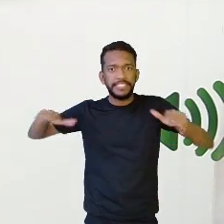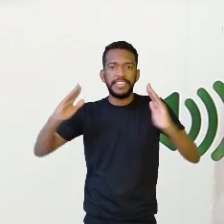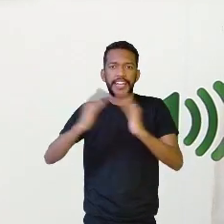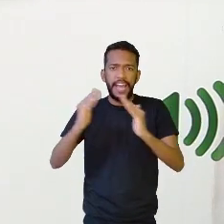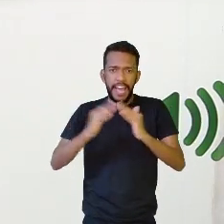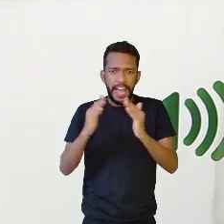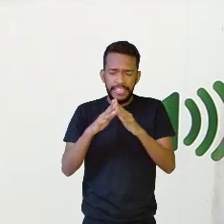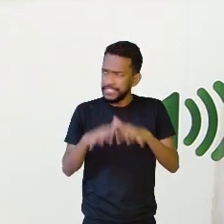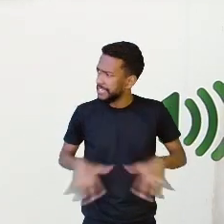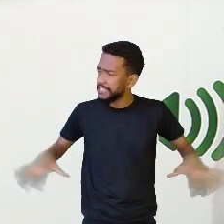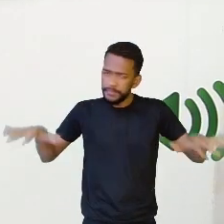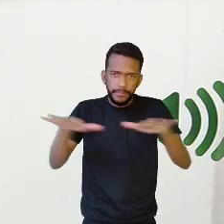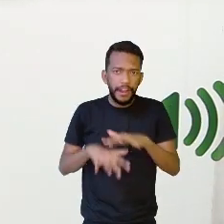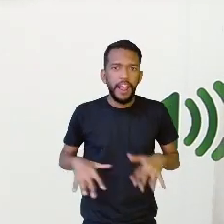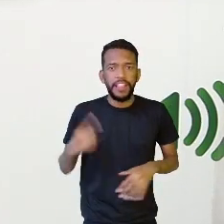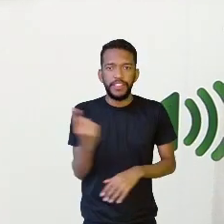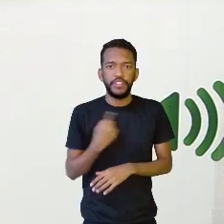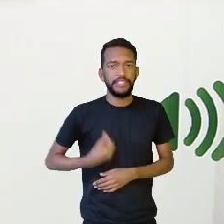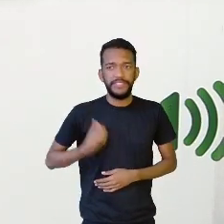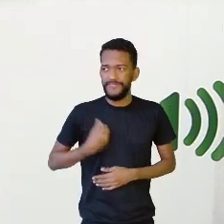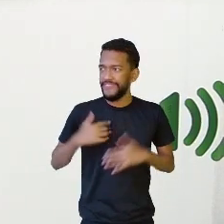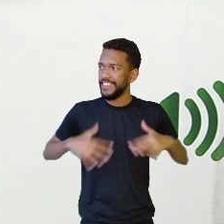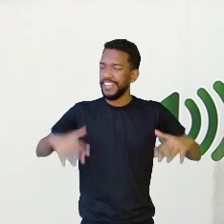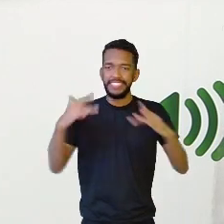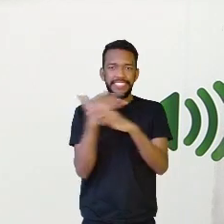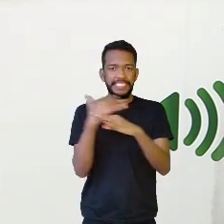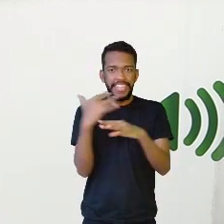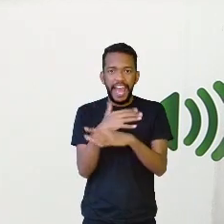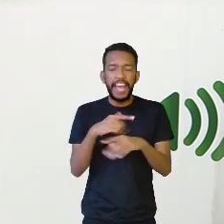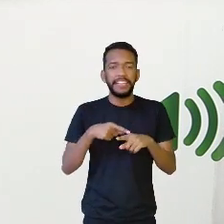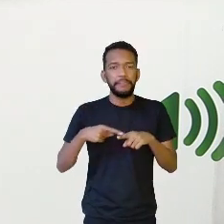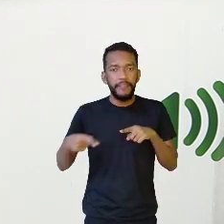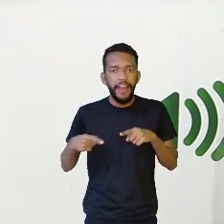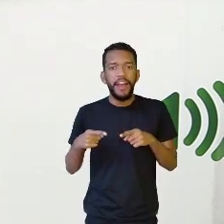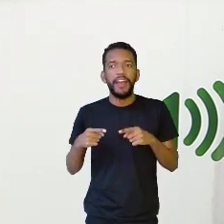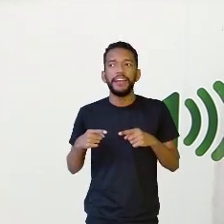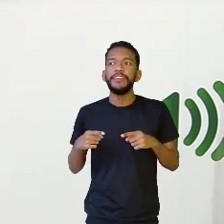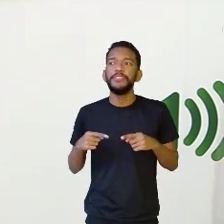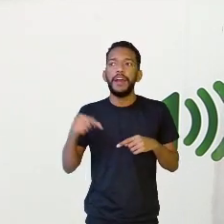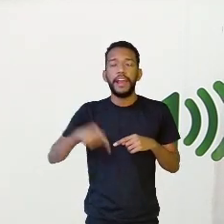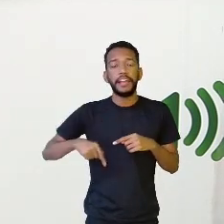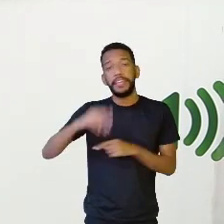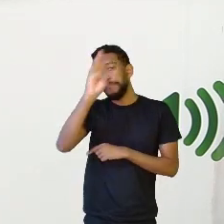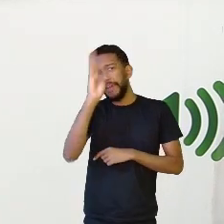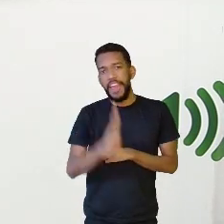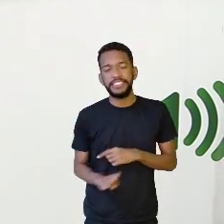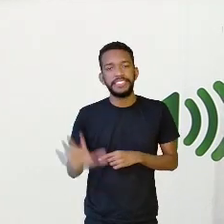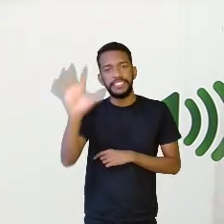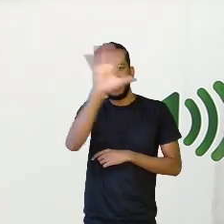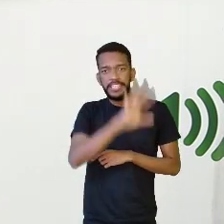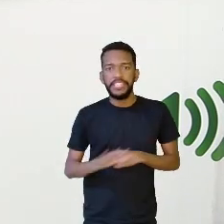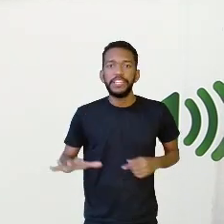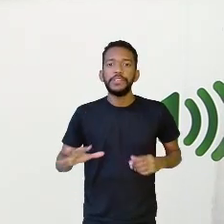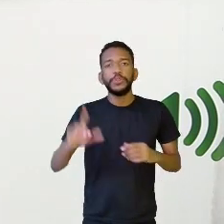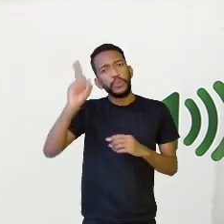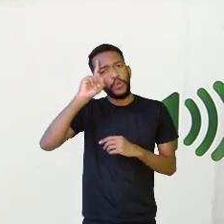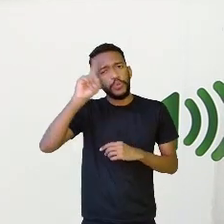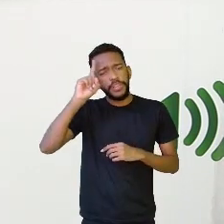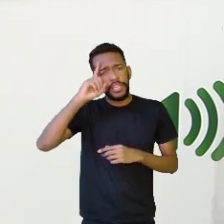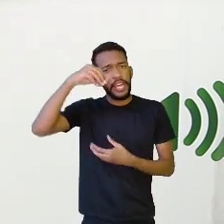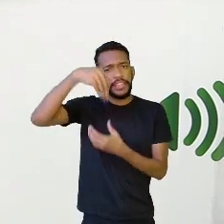casas espalhadas aqui pela nossa cidade, pelos nossos bairros aqui, pelo Brasil, todos os dias,